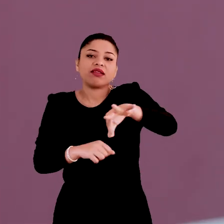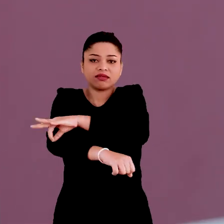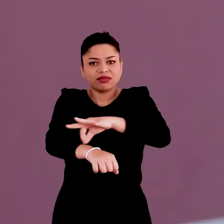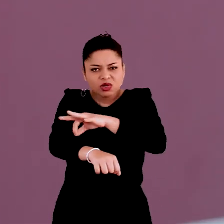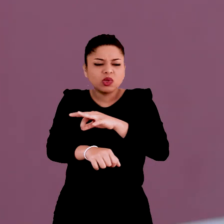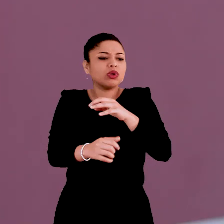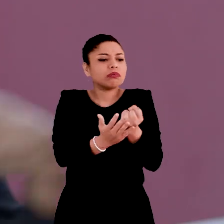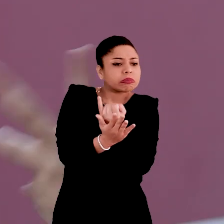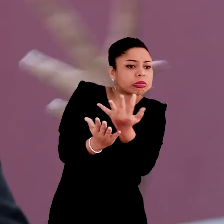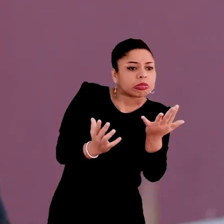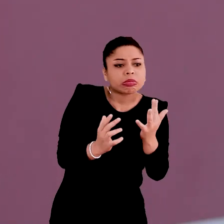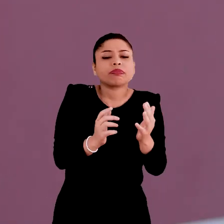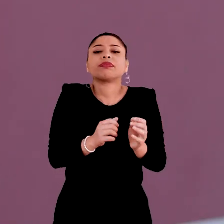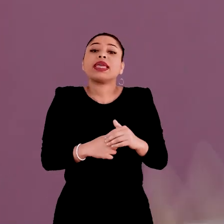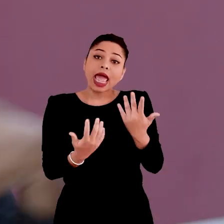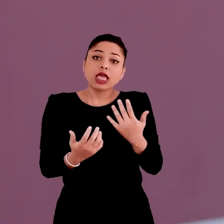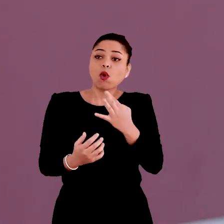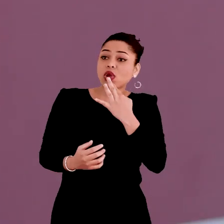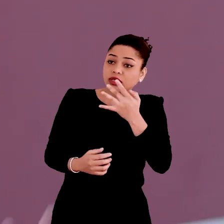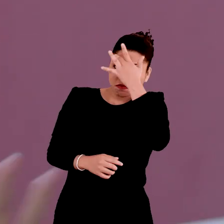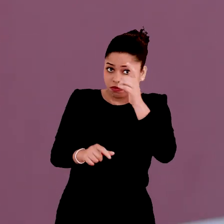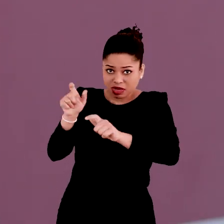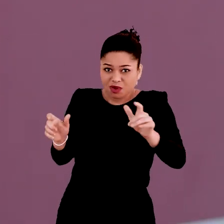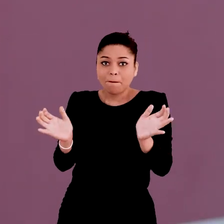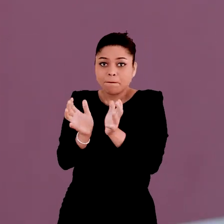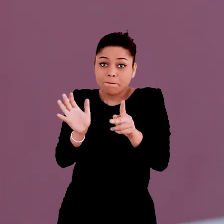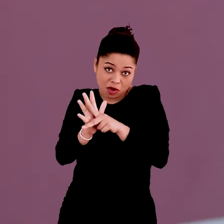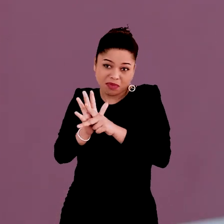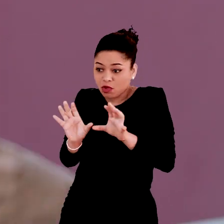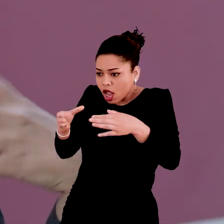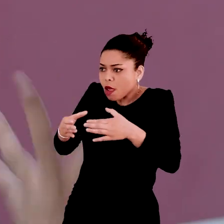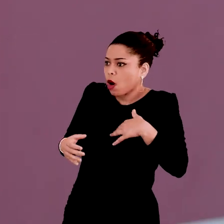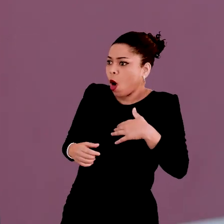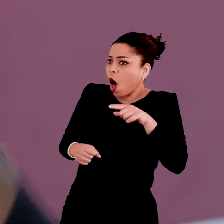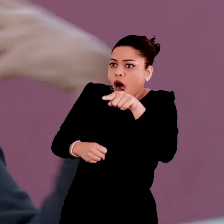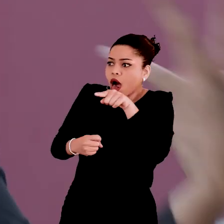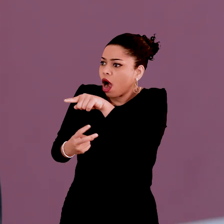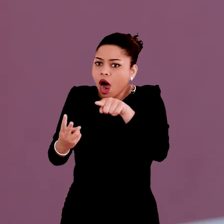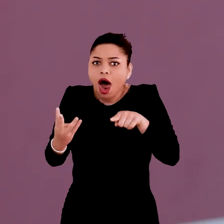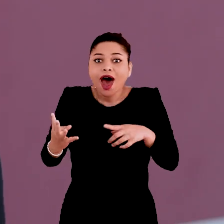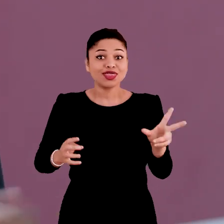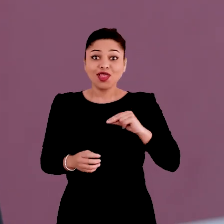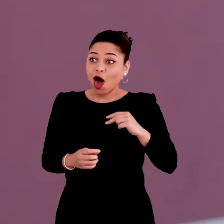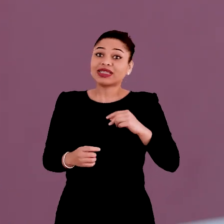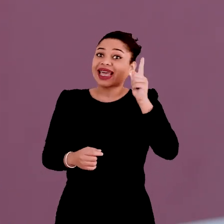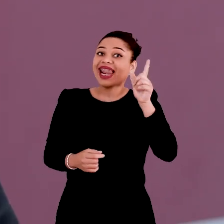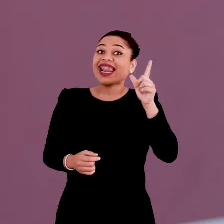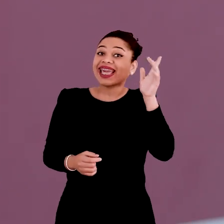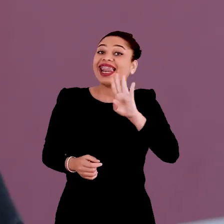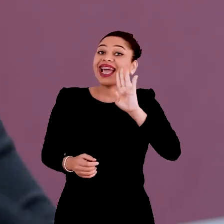da equipe, eu fiquei assim, ainda mais impressionada e ainda mais feliz por estar participando, porque são pessoas de diferentes territórios,